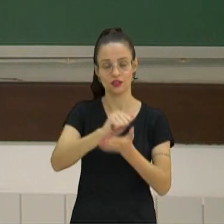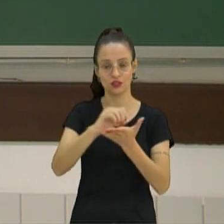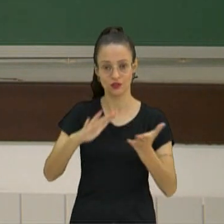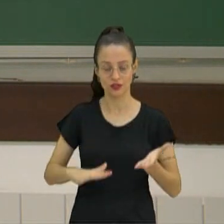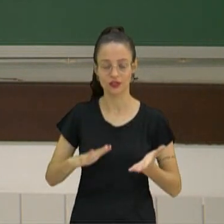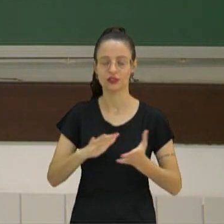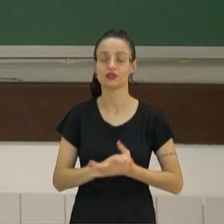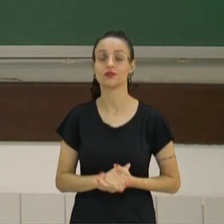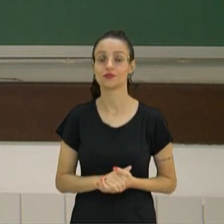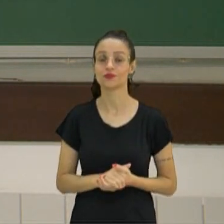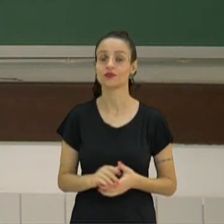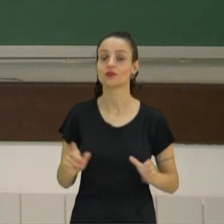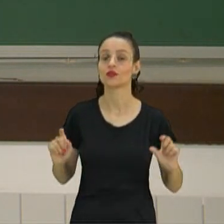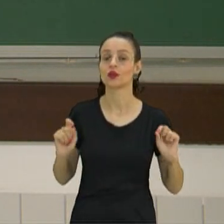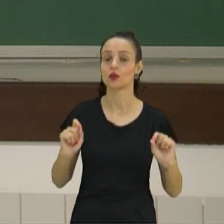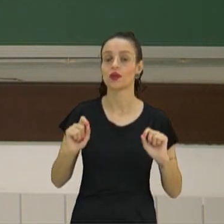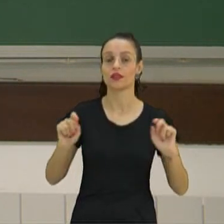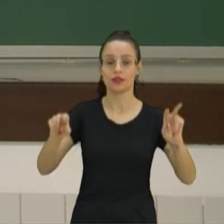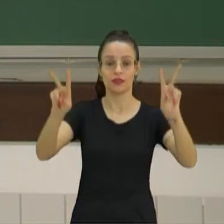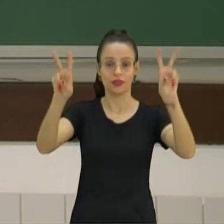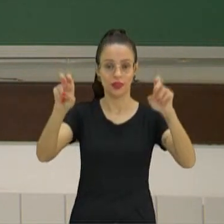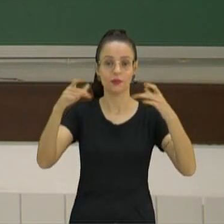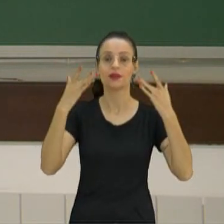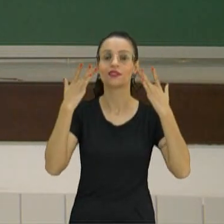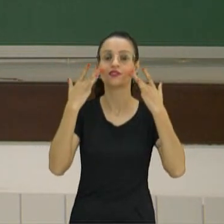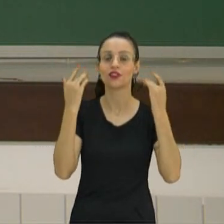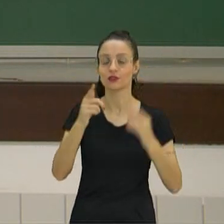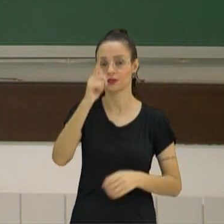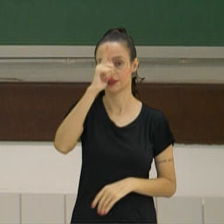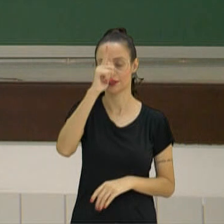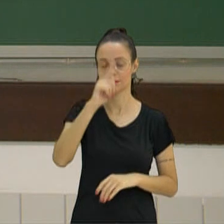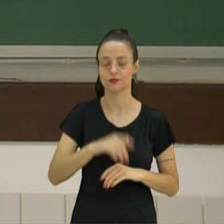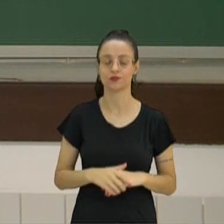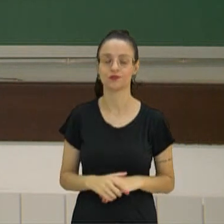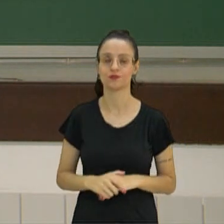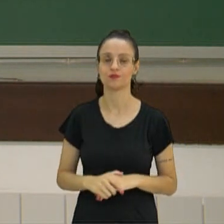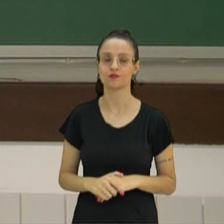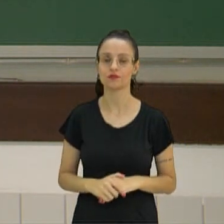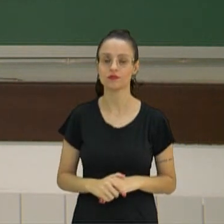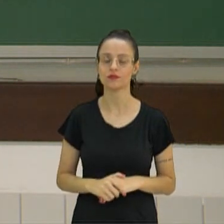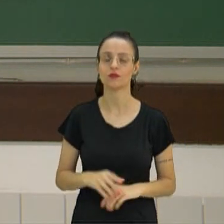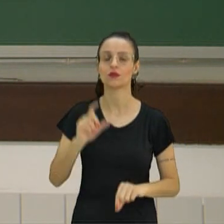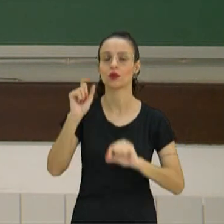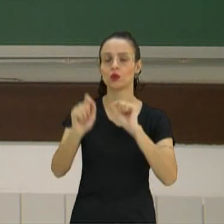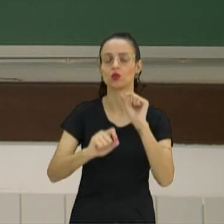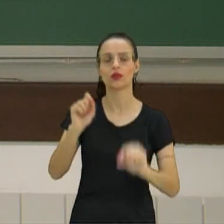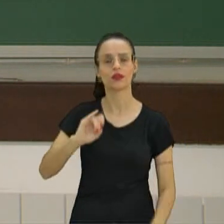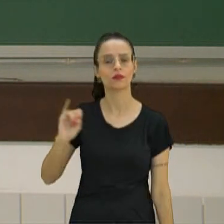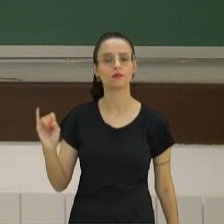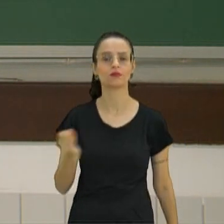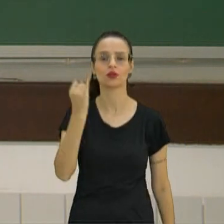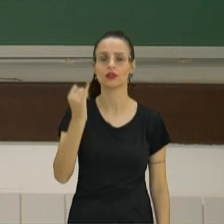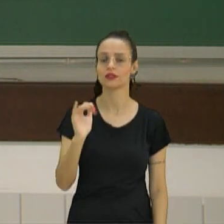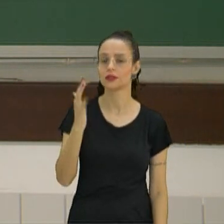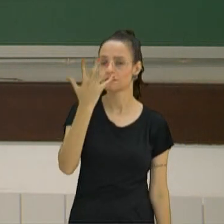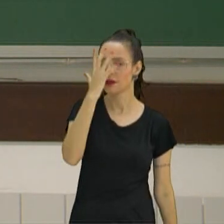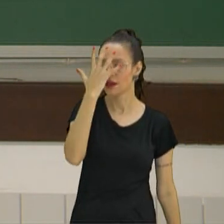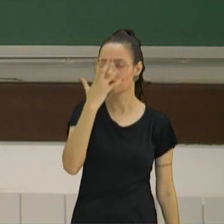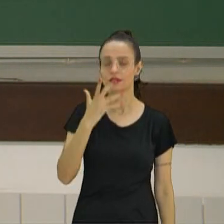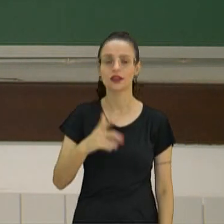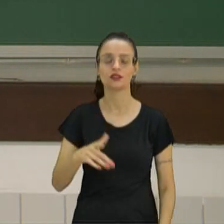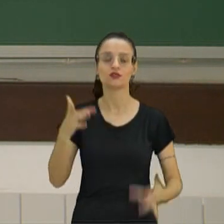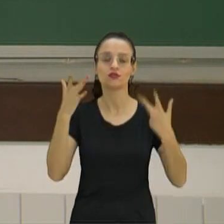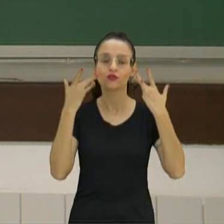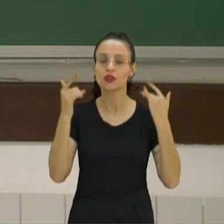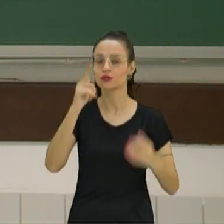quiz, então, que o tema é o teatro grego, né? E olha ali. Qual a importância das máscaras no